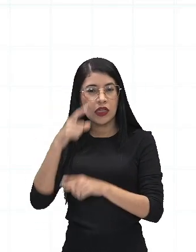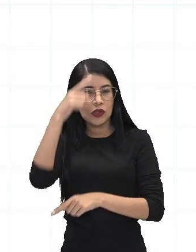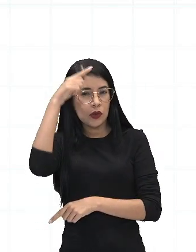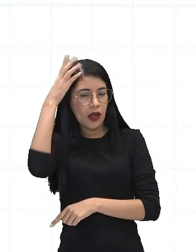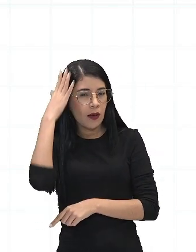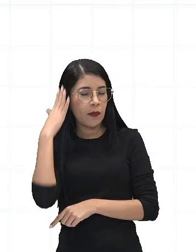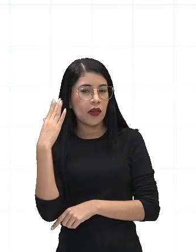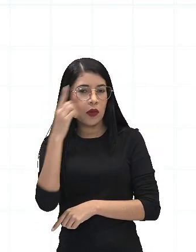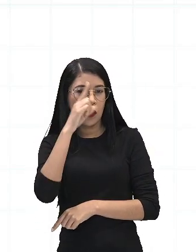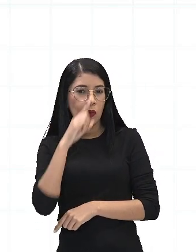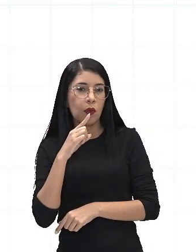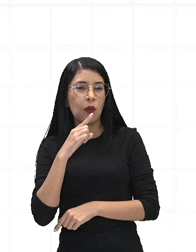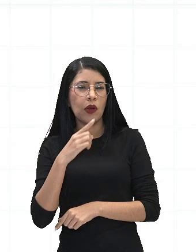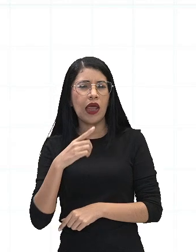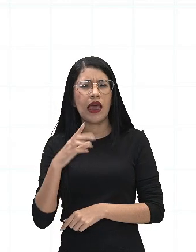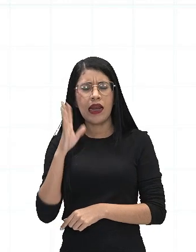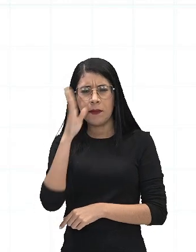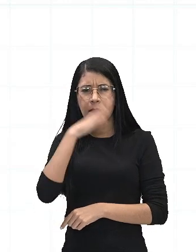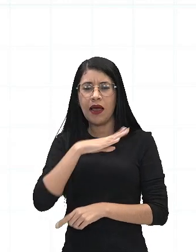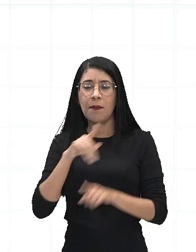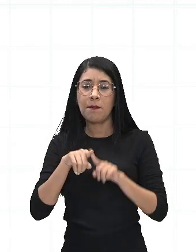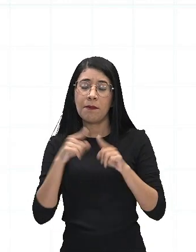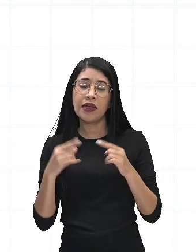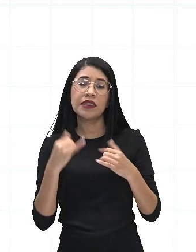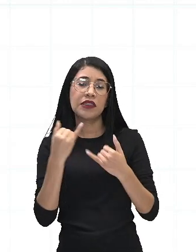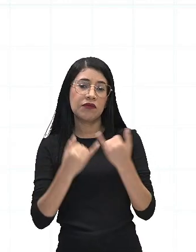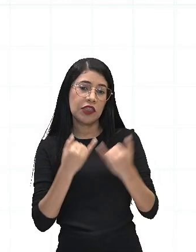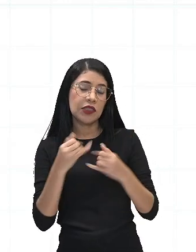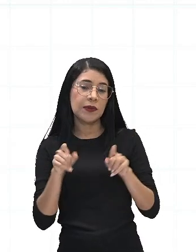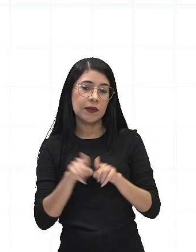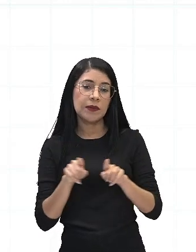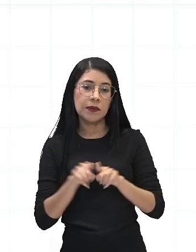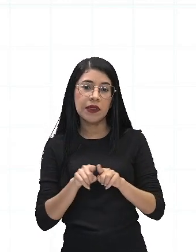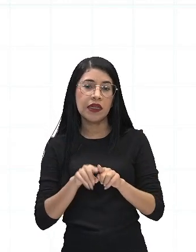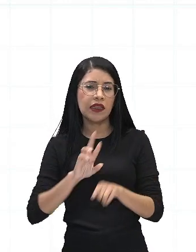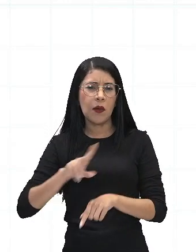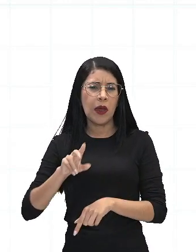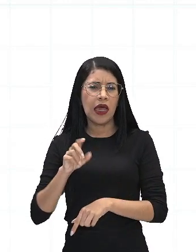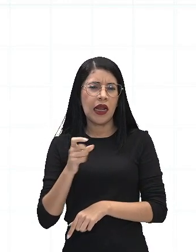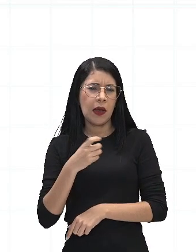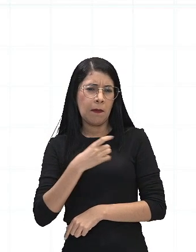embora vilanesca, era mais divertida do que propriamente sinistra.